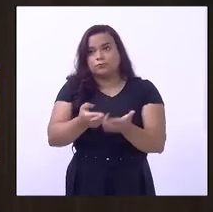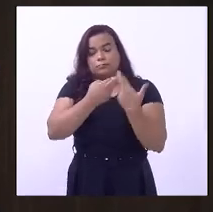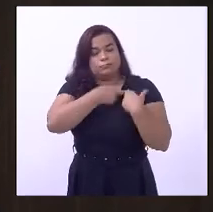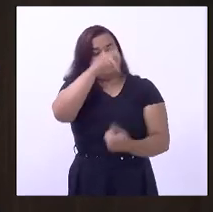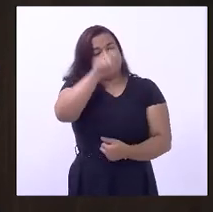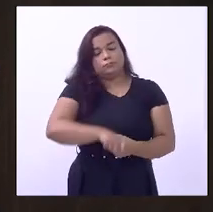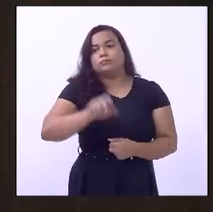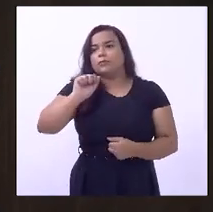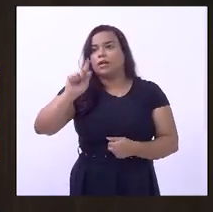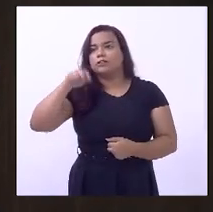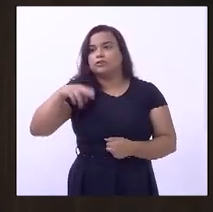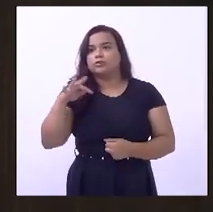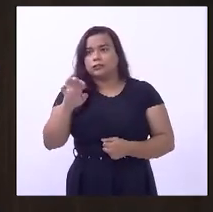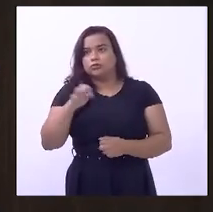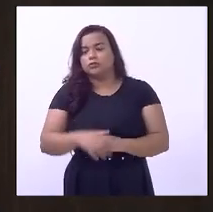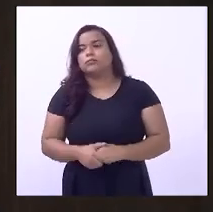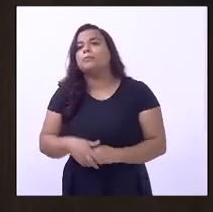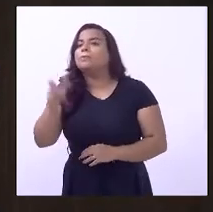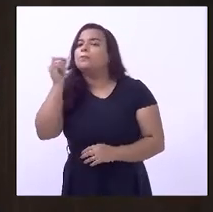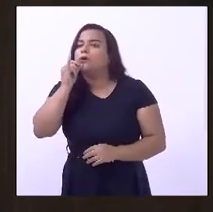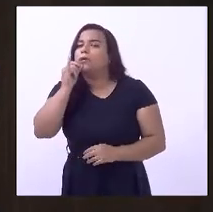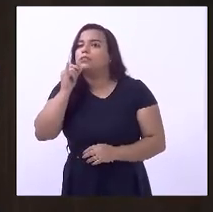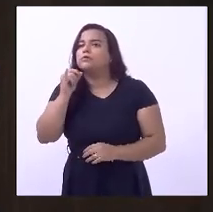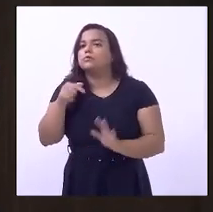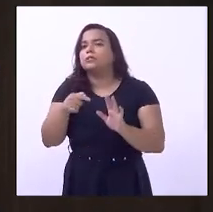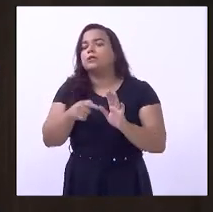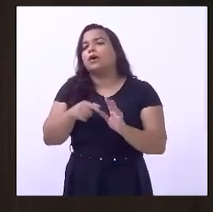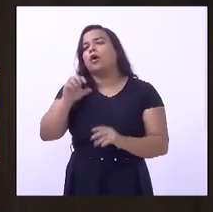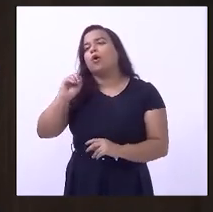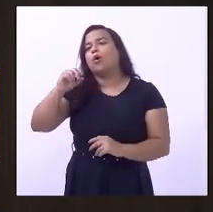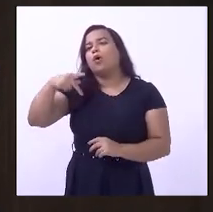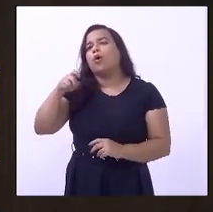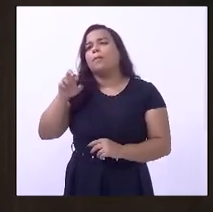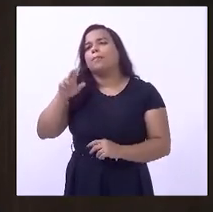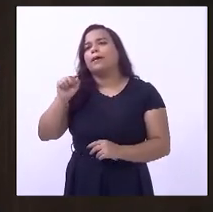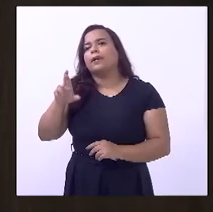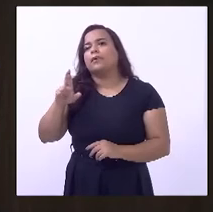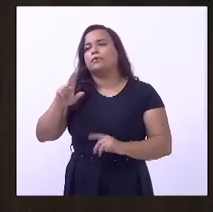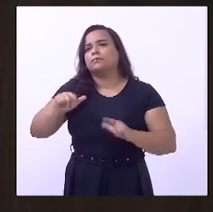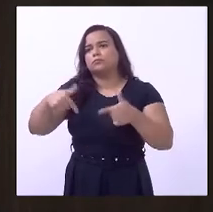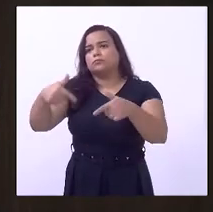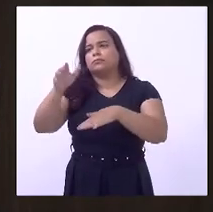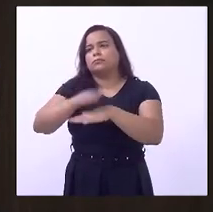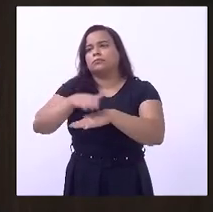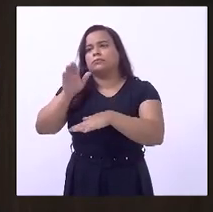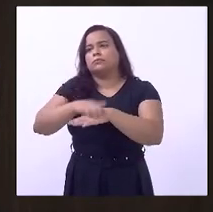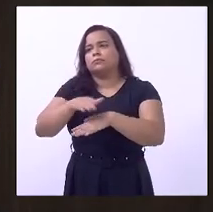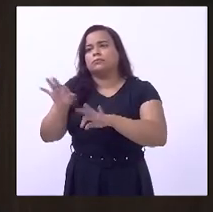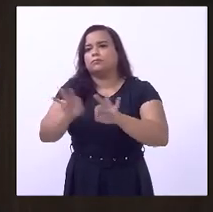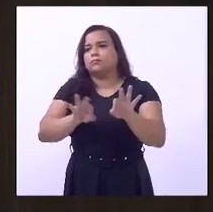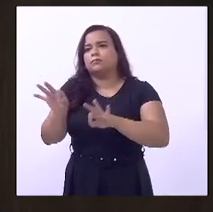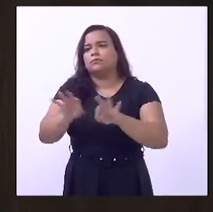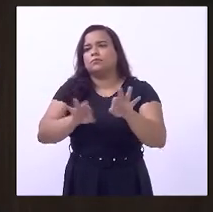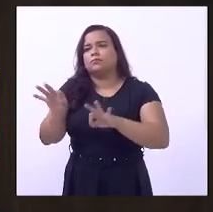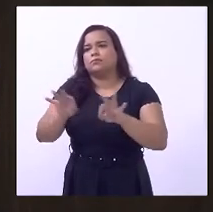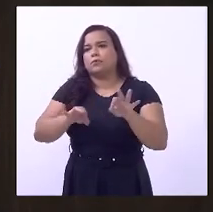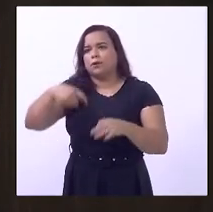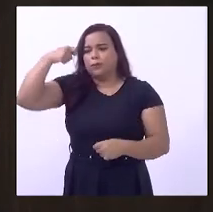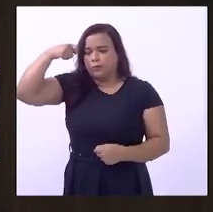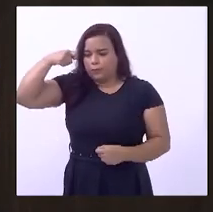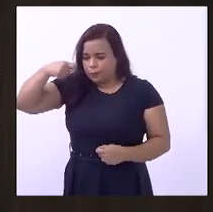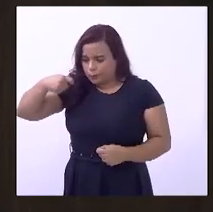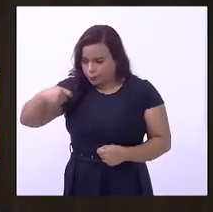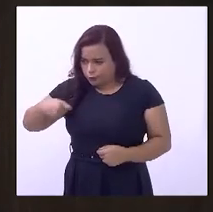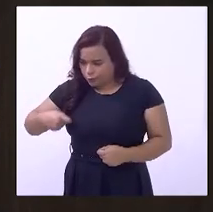né, do sistema. Por exemplo, operar a máquina de scanner prevê uma assistência